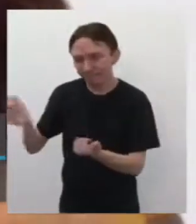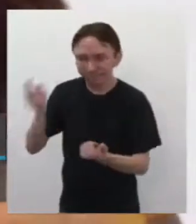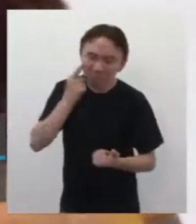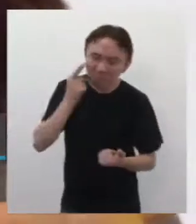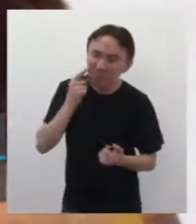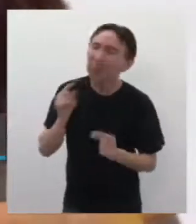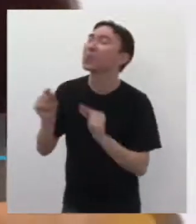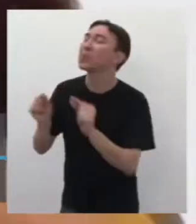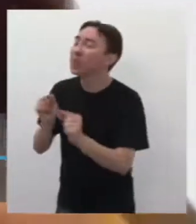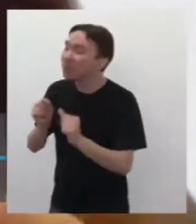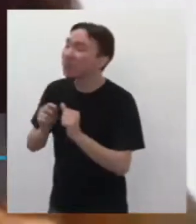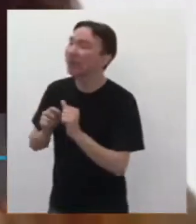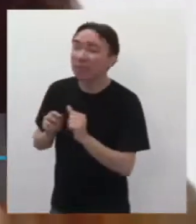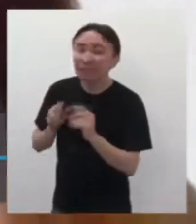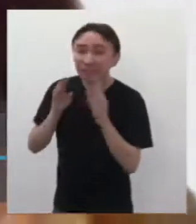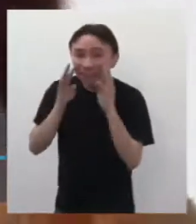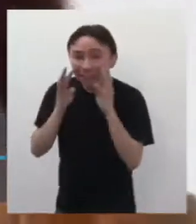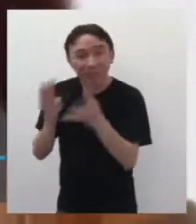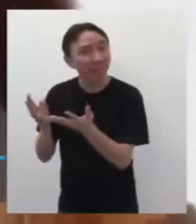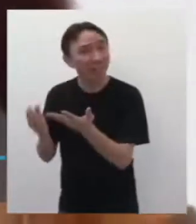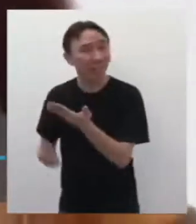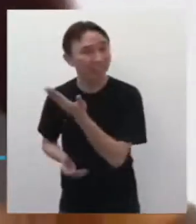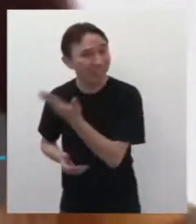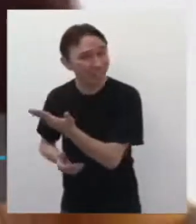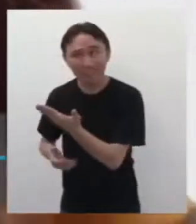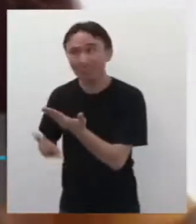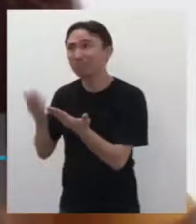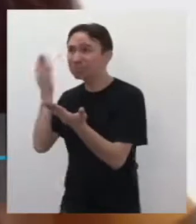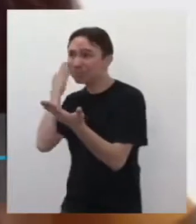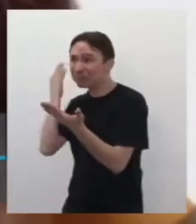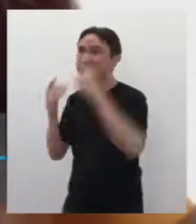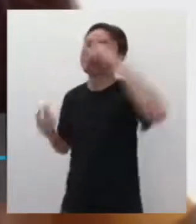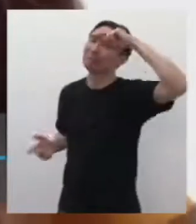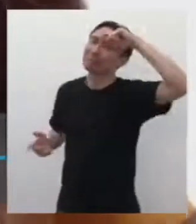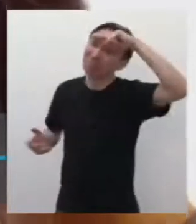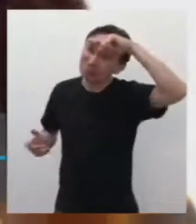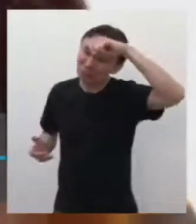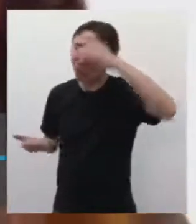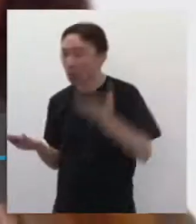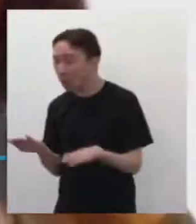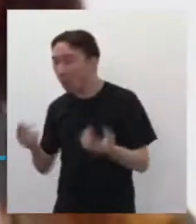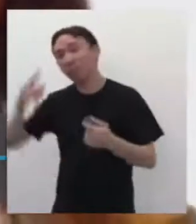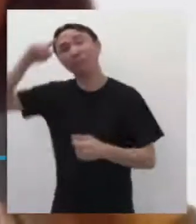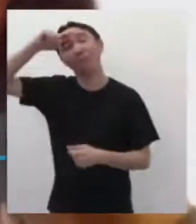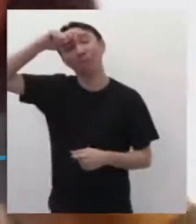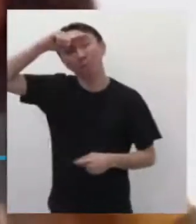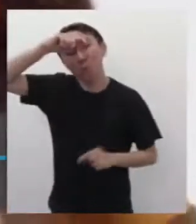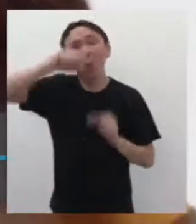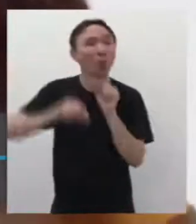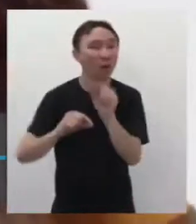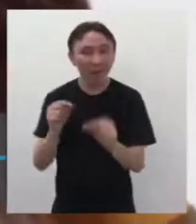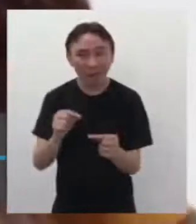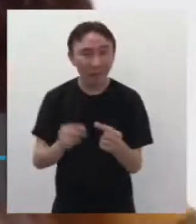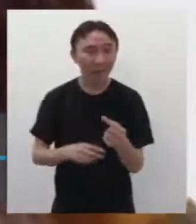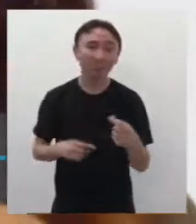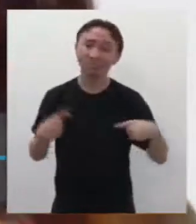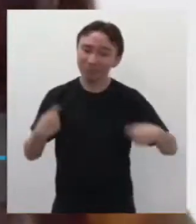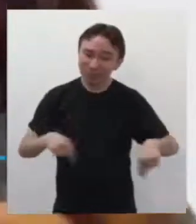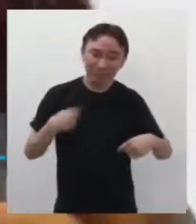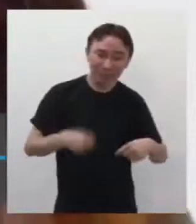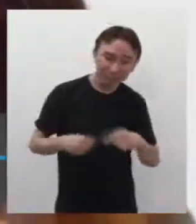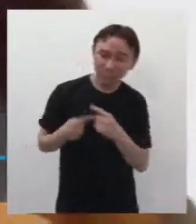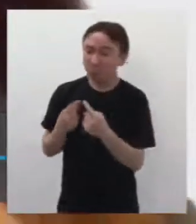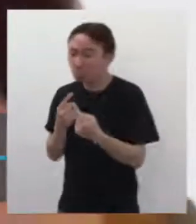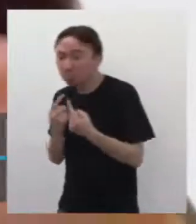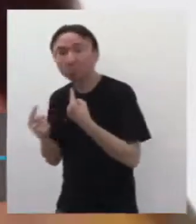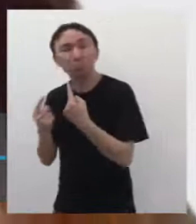eles como seres humanos na dificuldade que eles também estão tendo. Então, a interação social é muito importante. O tempo